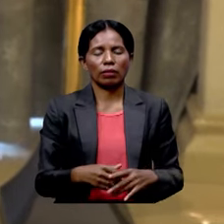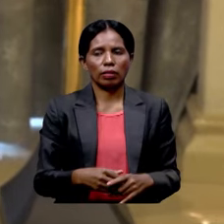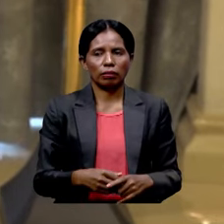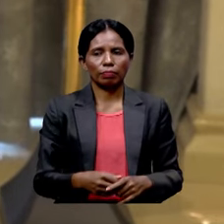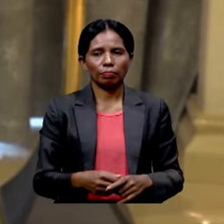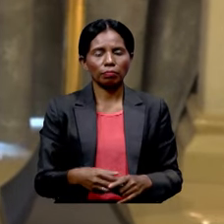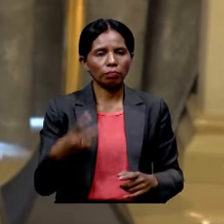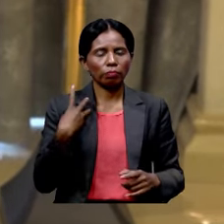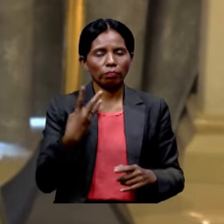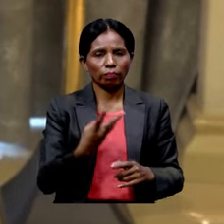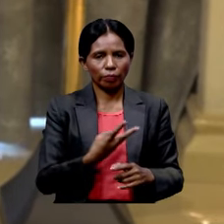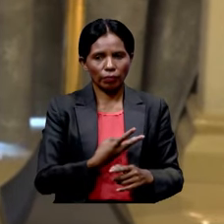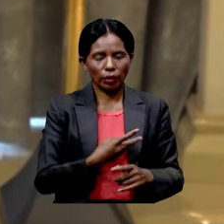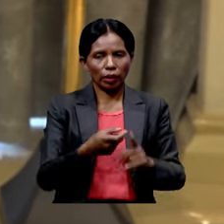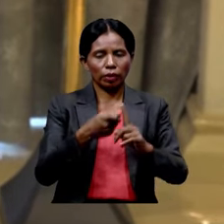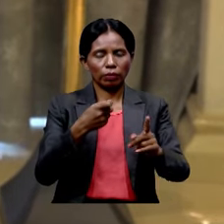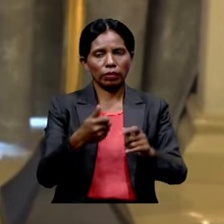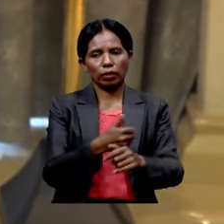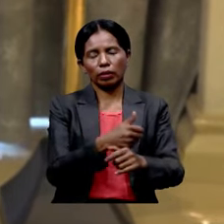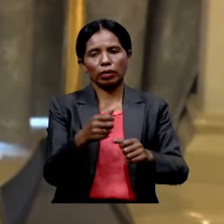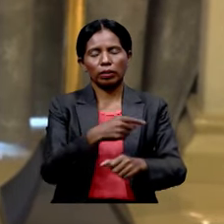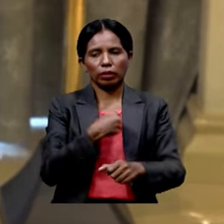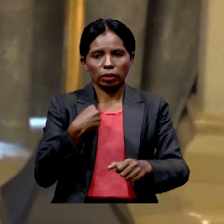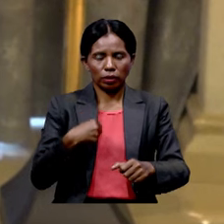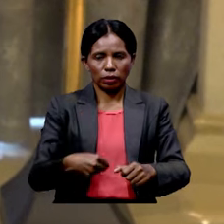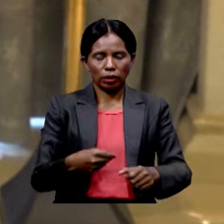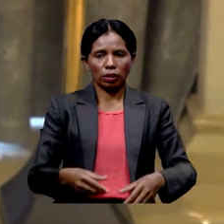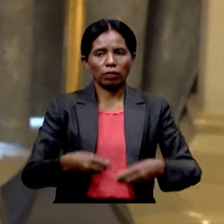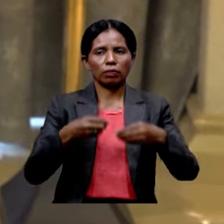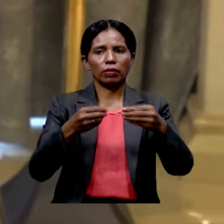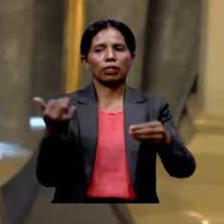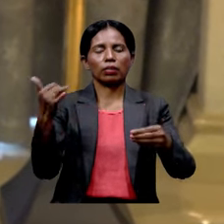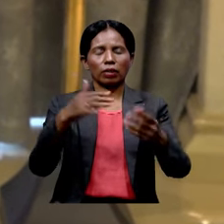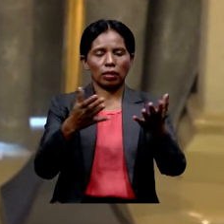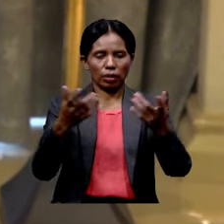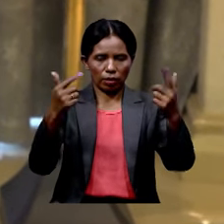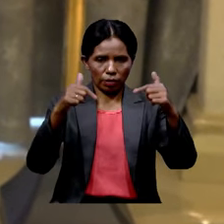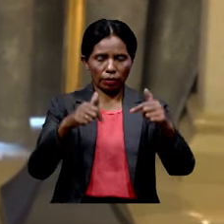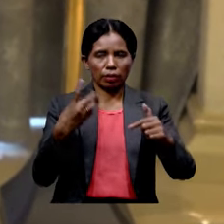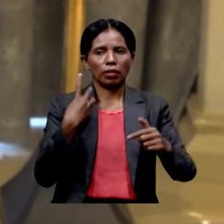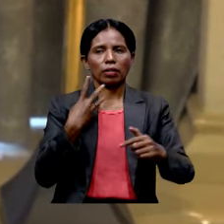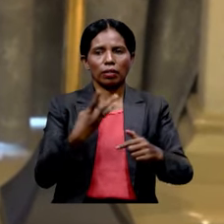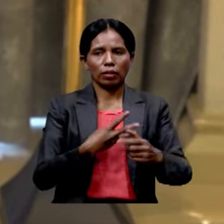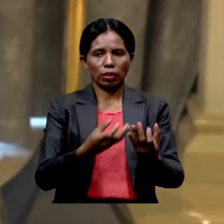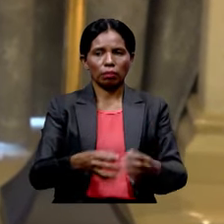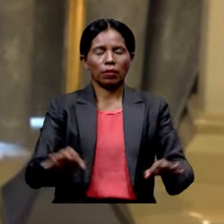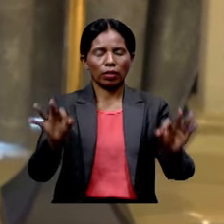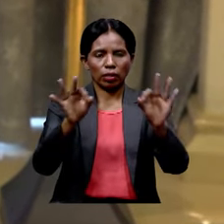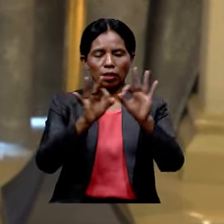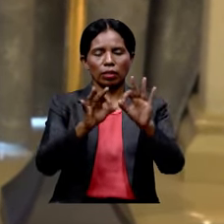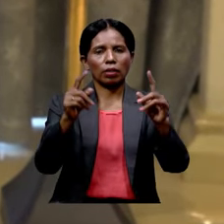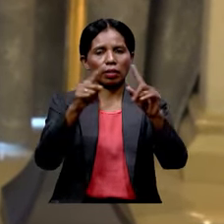nebe maka o seu parte sina nia foi relacionado com o comitimento mai. E tá importante vai ita